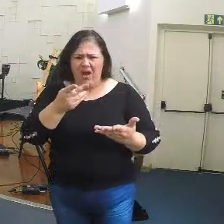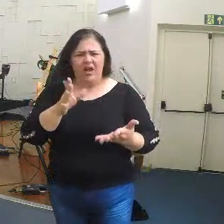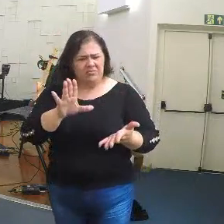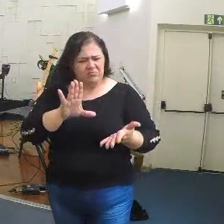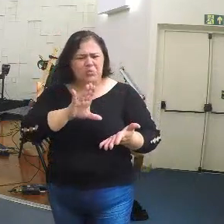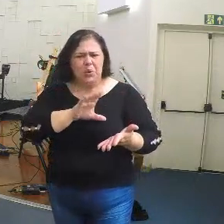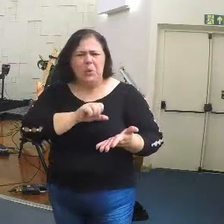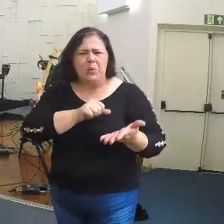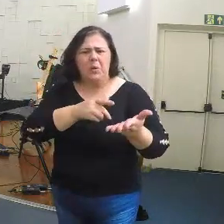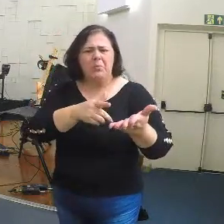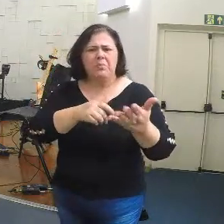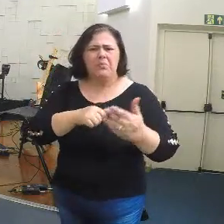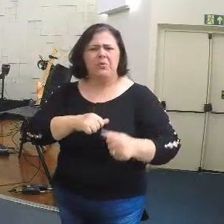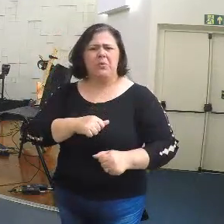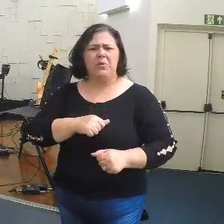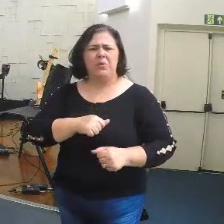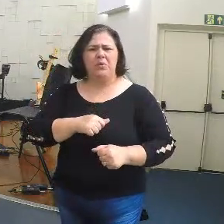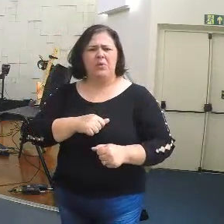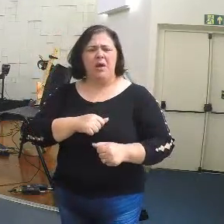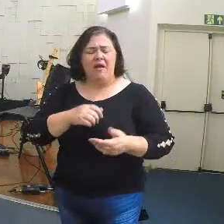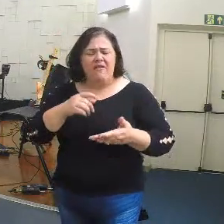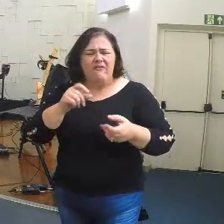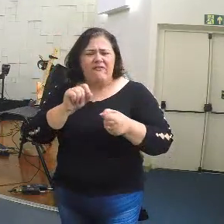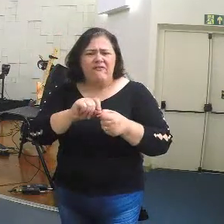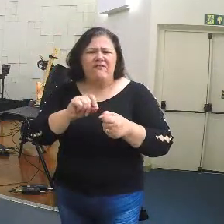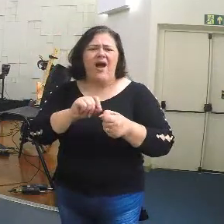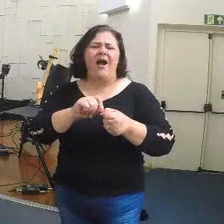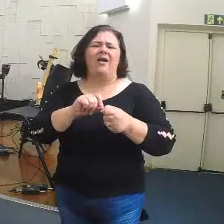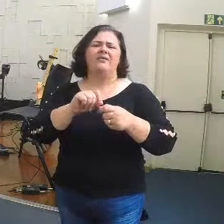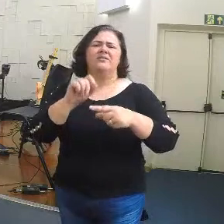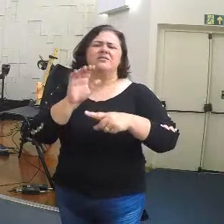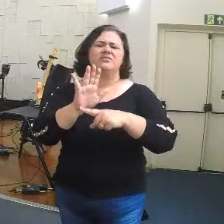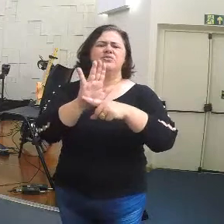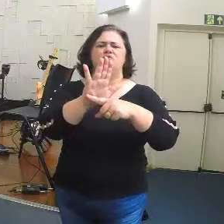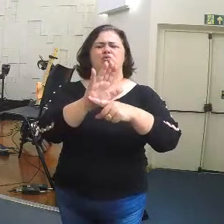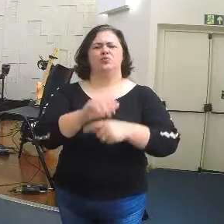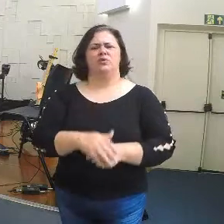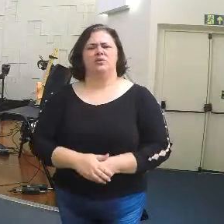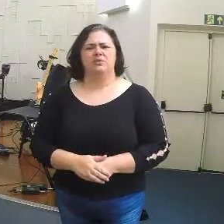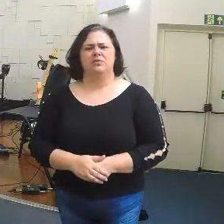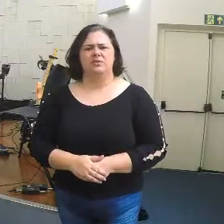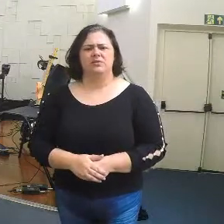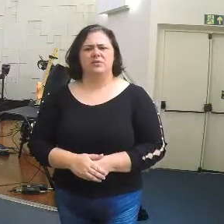lhe maltrata, um gesto de cuidado para quem lhe rejeita,